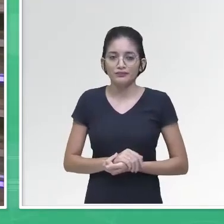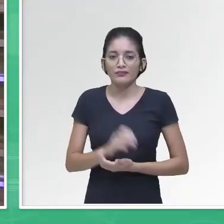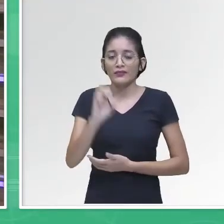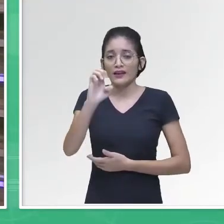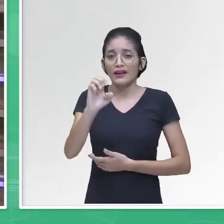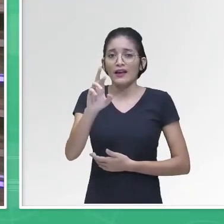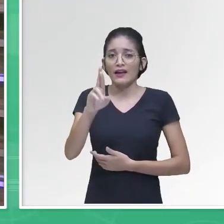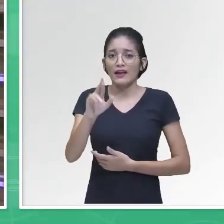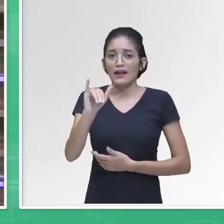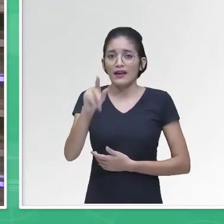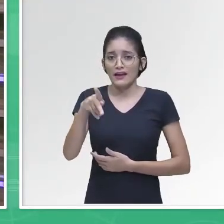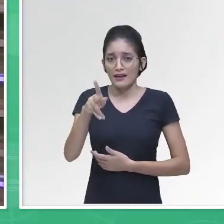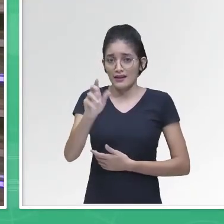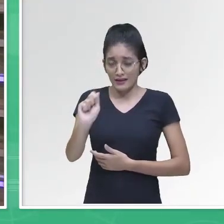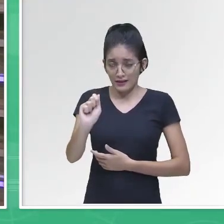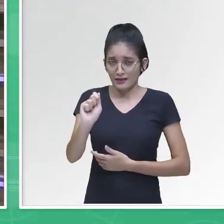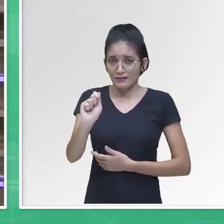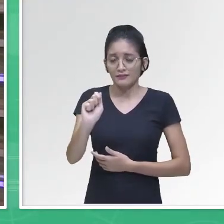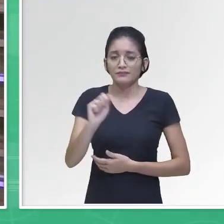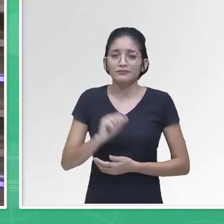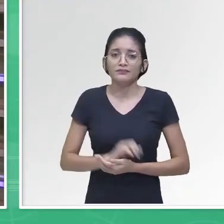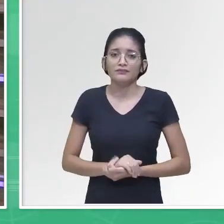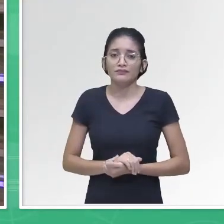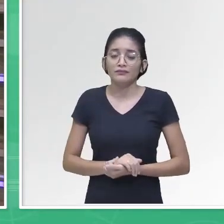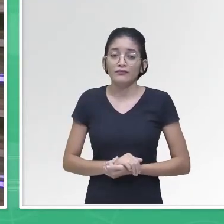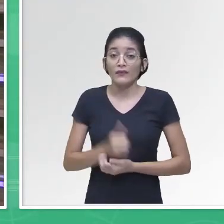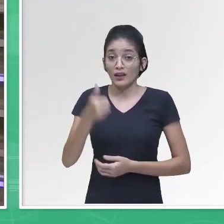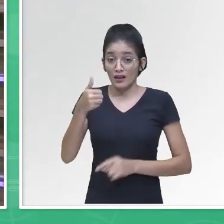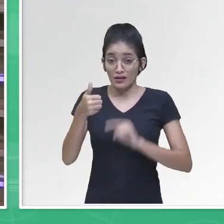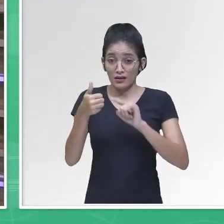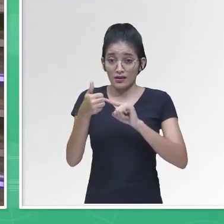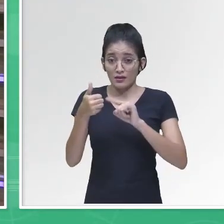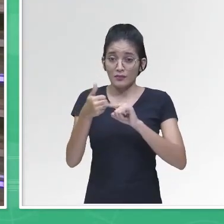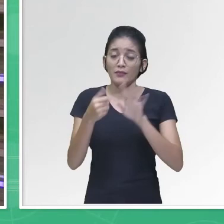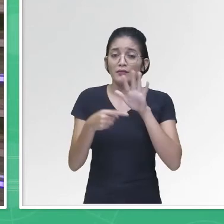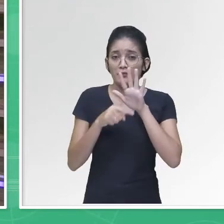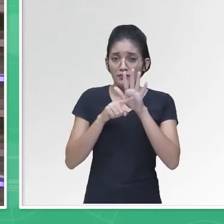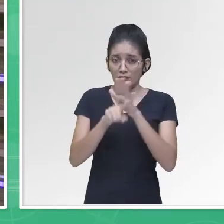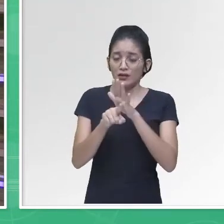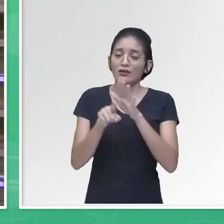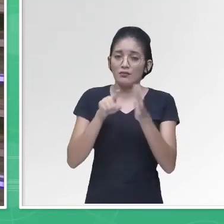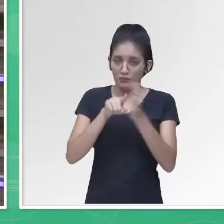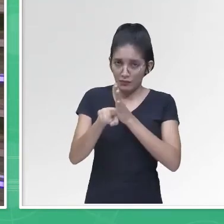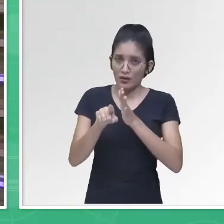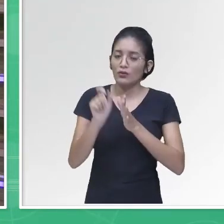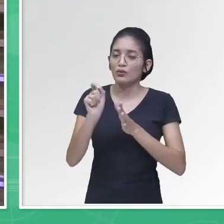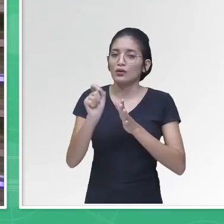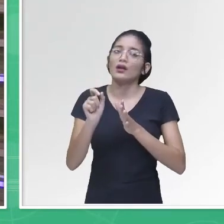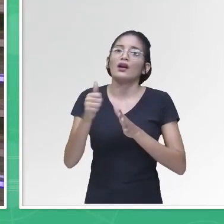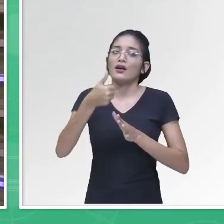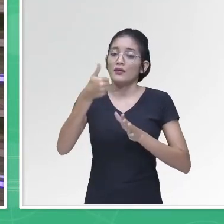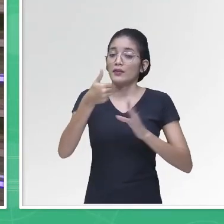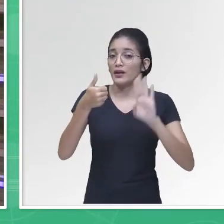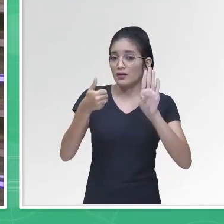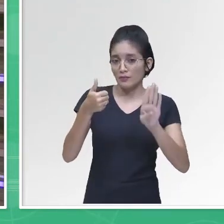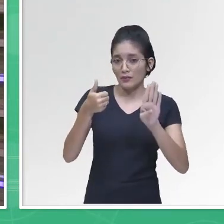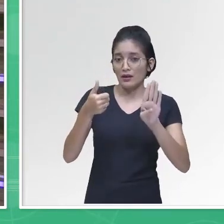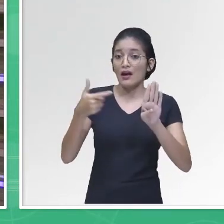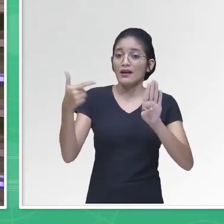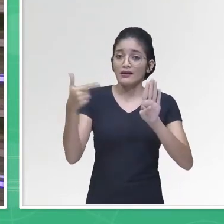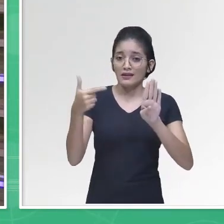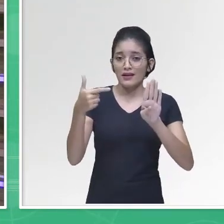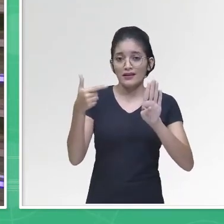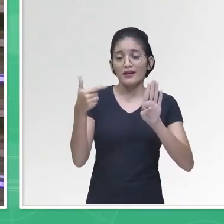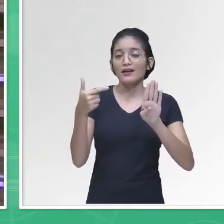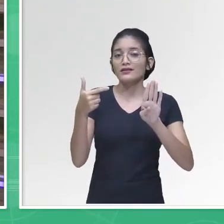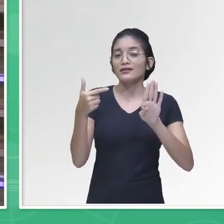Érica Bruna disse que a primeira questão é a letra B. E a segunda questão,